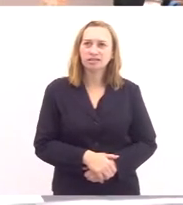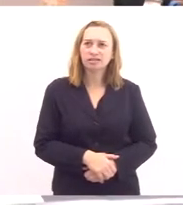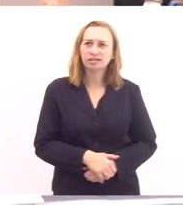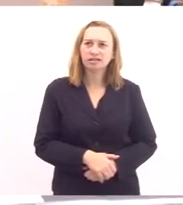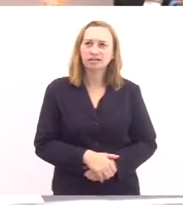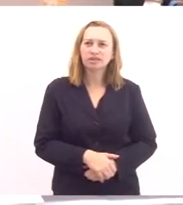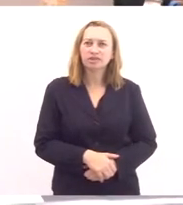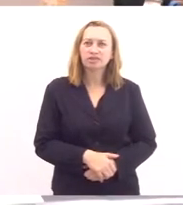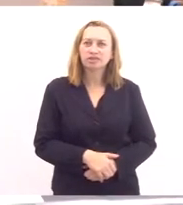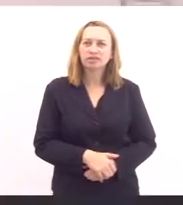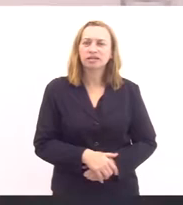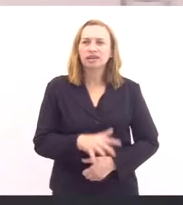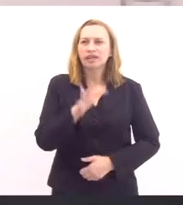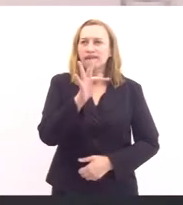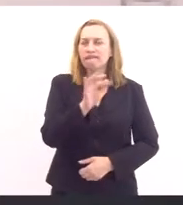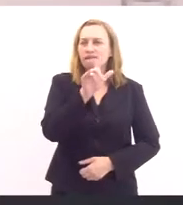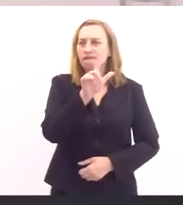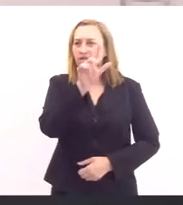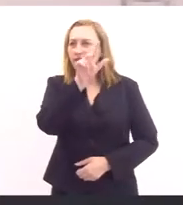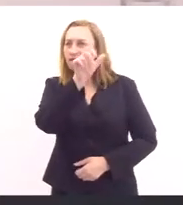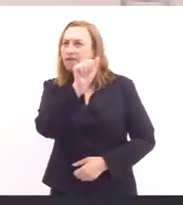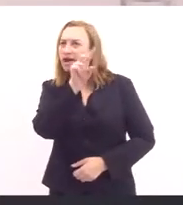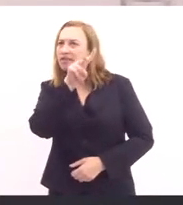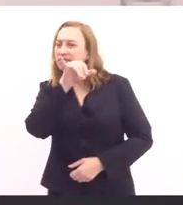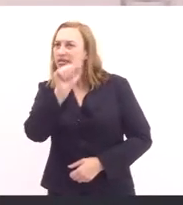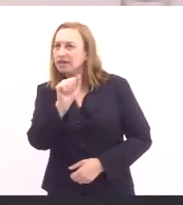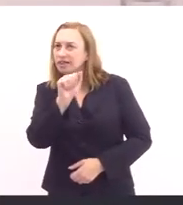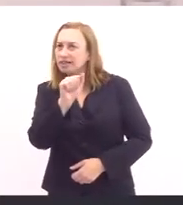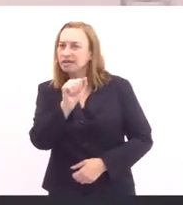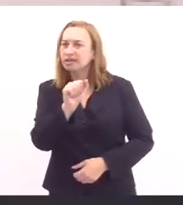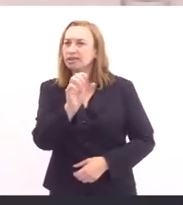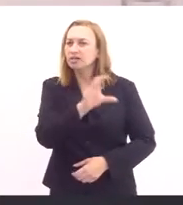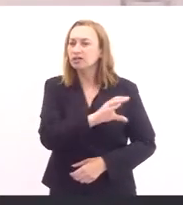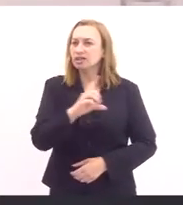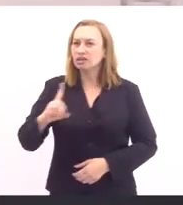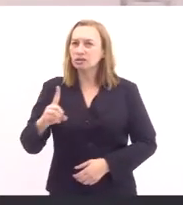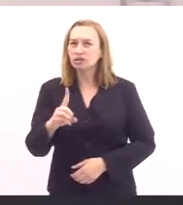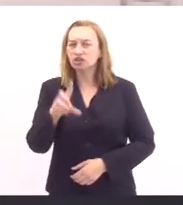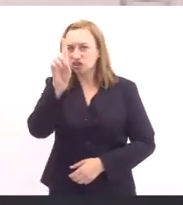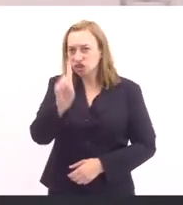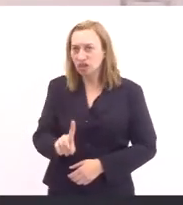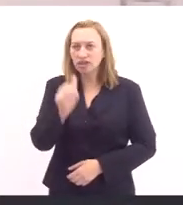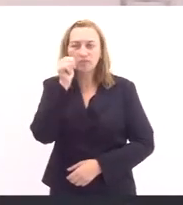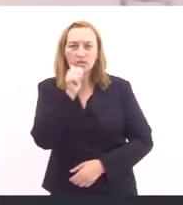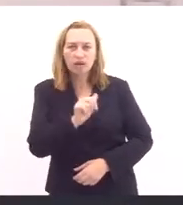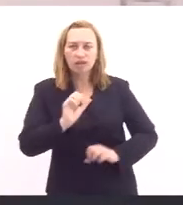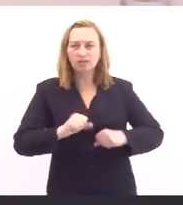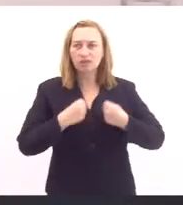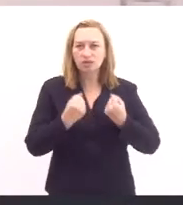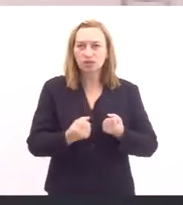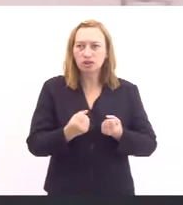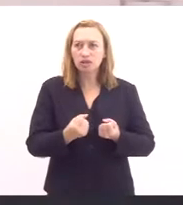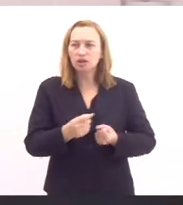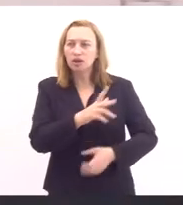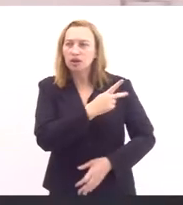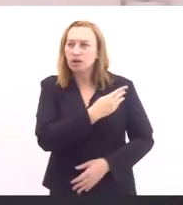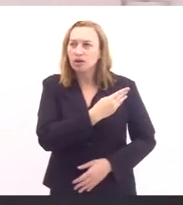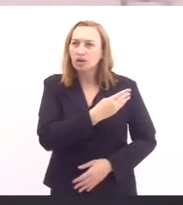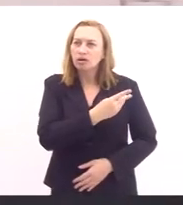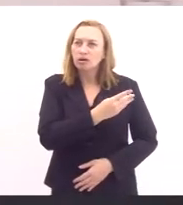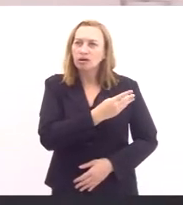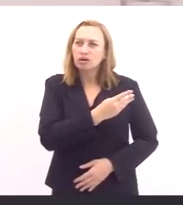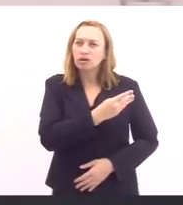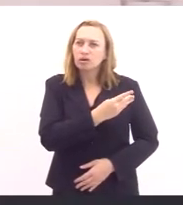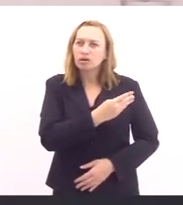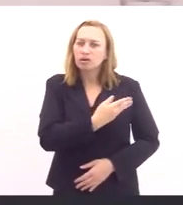Oi Flávia Nascimento coordenadora direitos da mulher da Defensoria Pública do Estado do Rio de